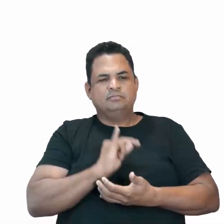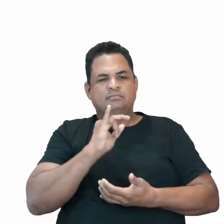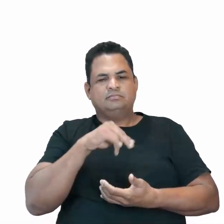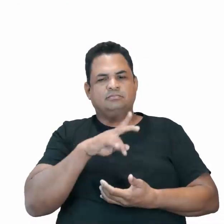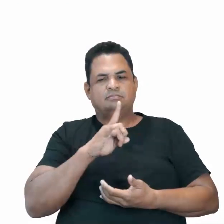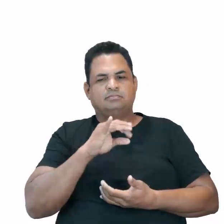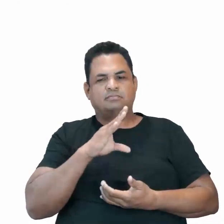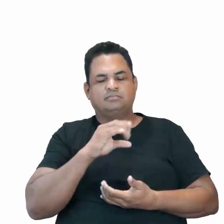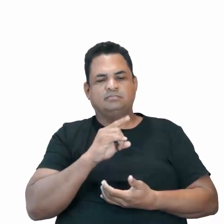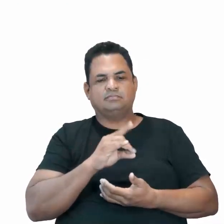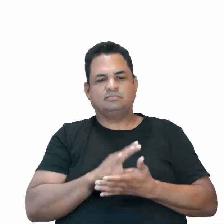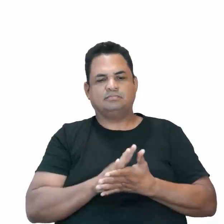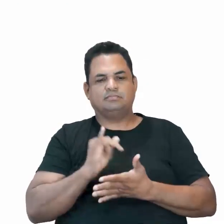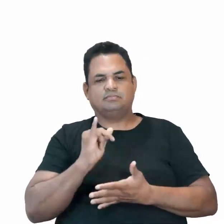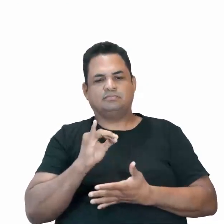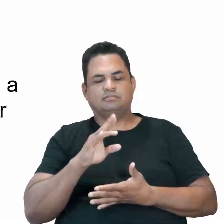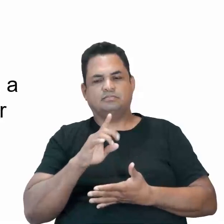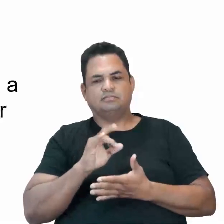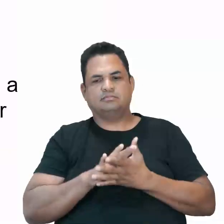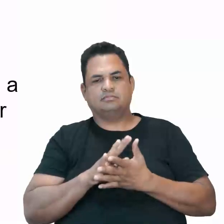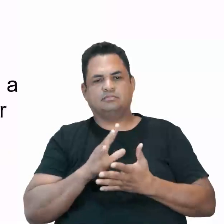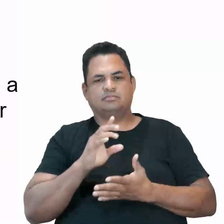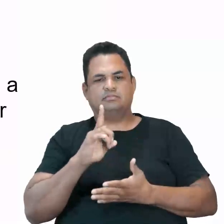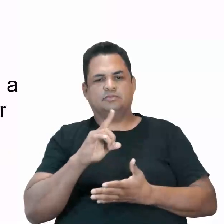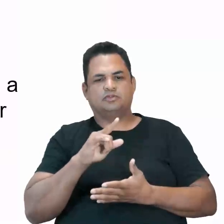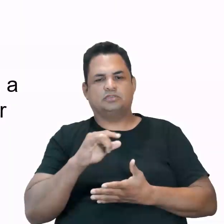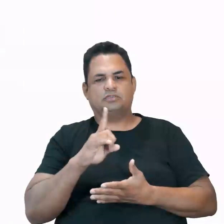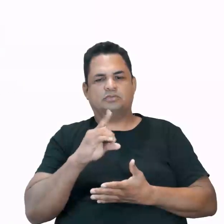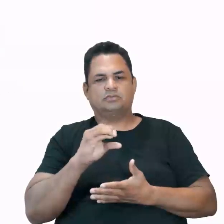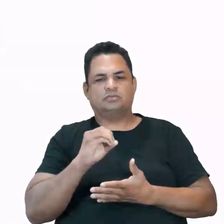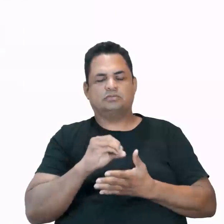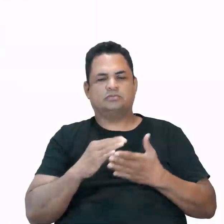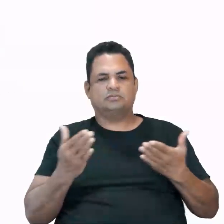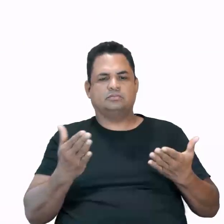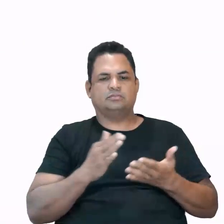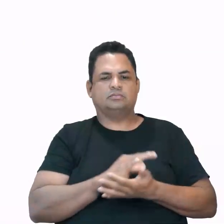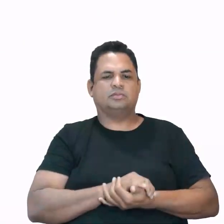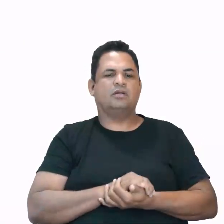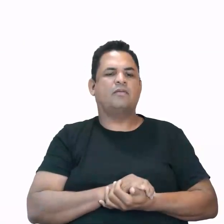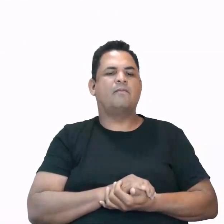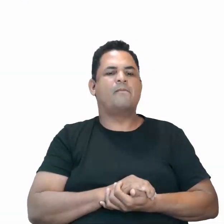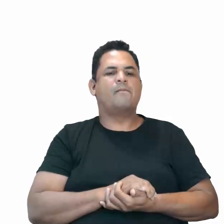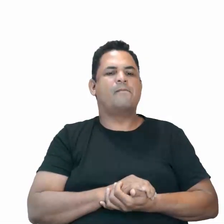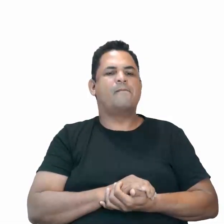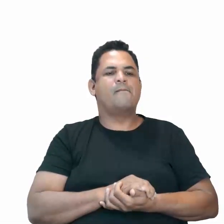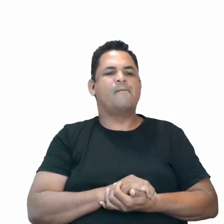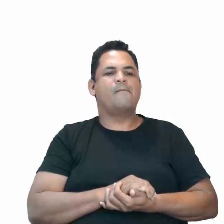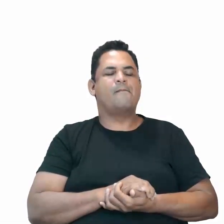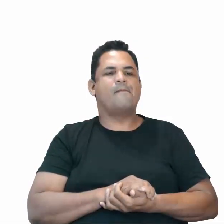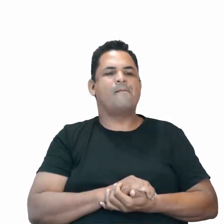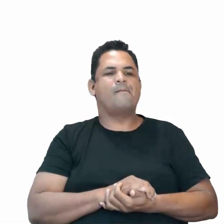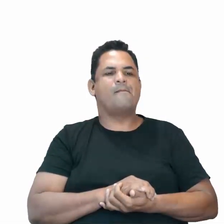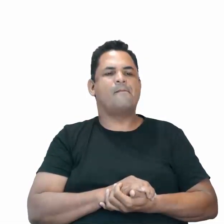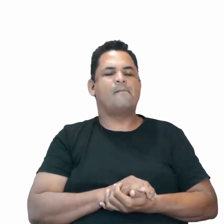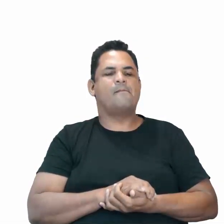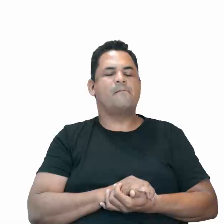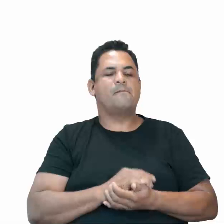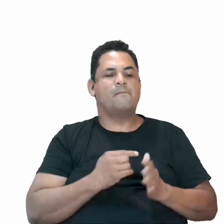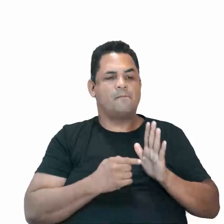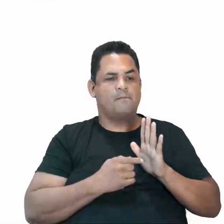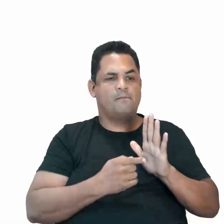E tem uma outra carga que nós vamos utilizar, um outro corpo, né? Exatamente. Então, pronto. Aqui é para